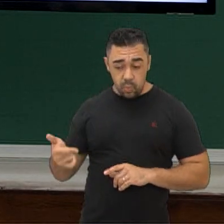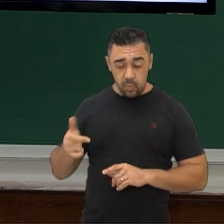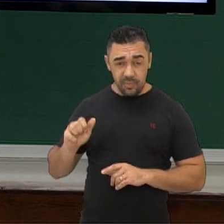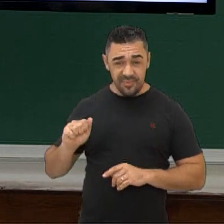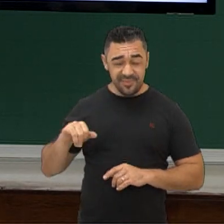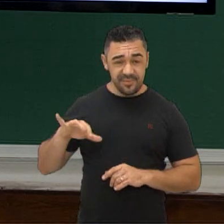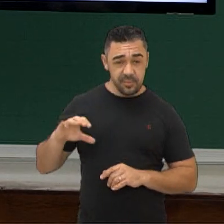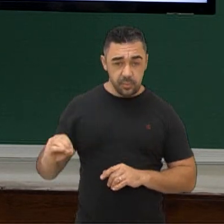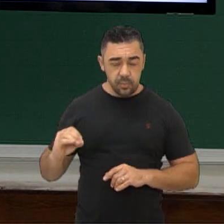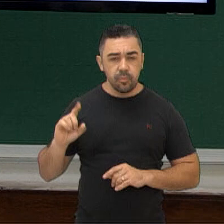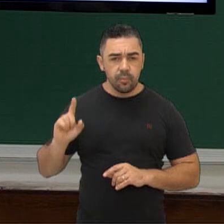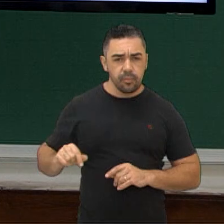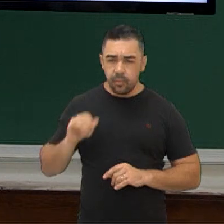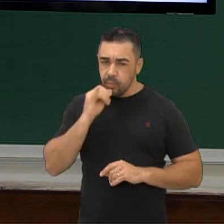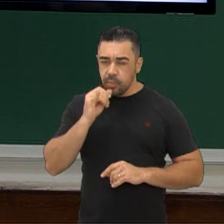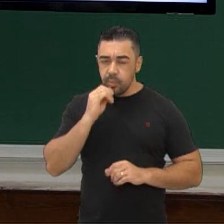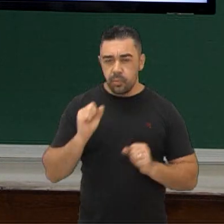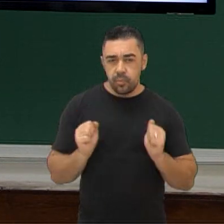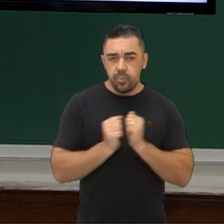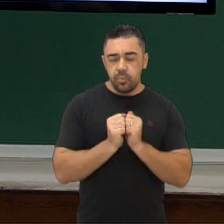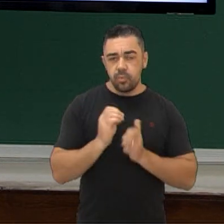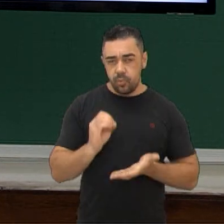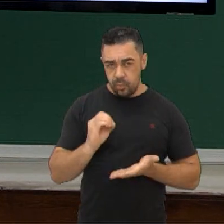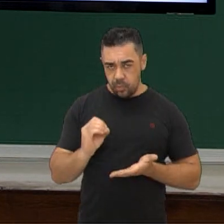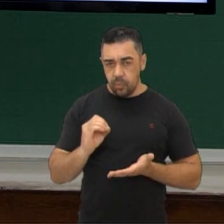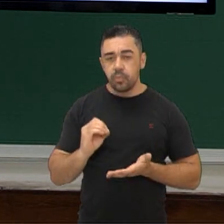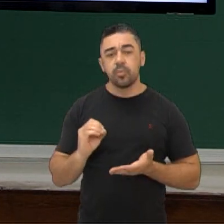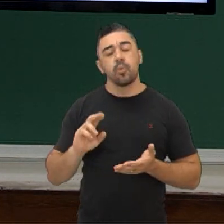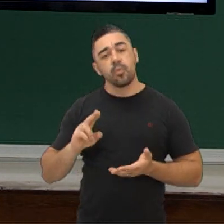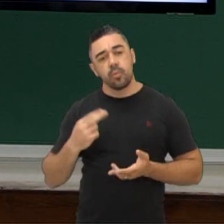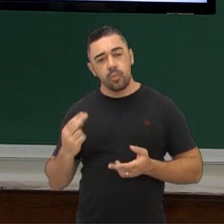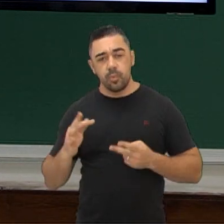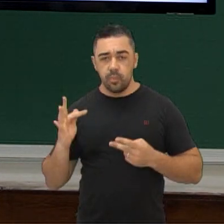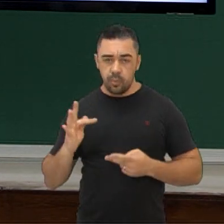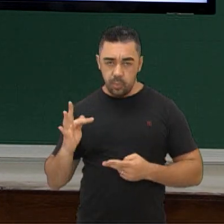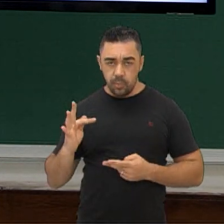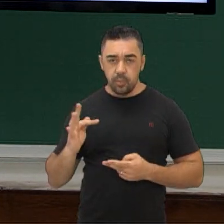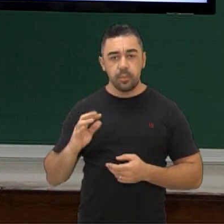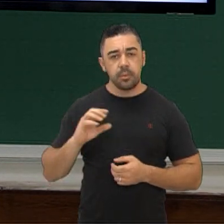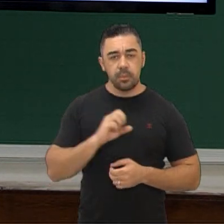solução forem ânions oxigenados ou fluoreto, como, por exemplo, o